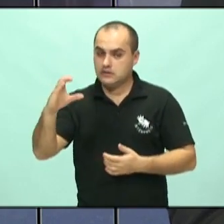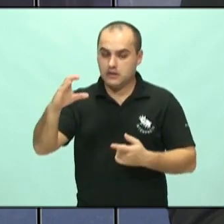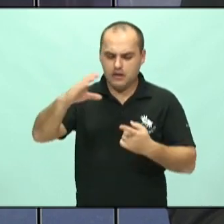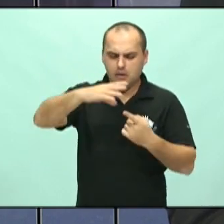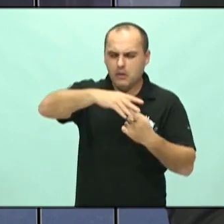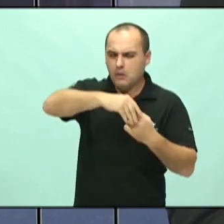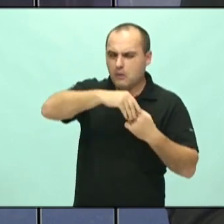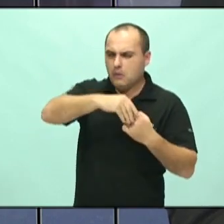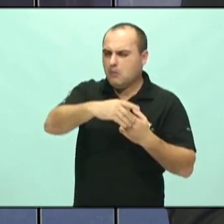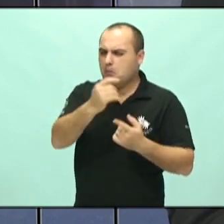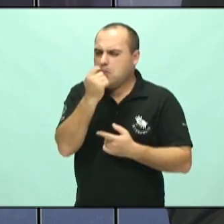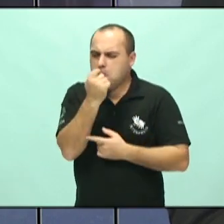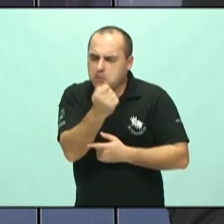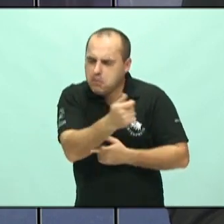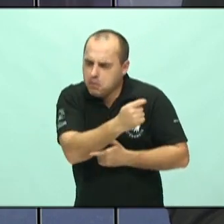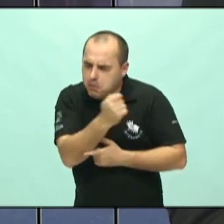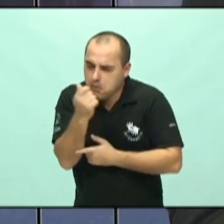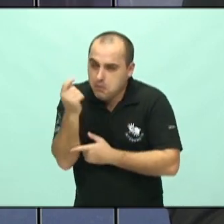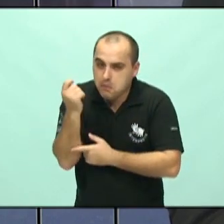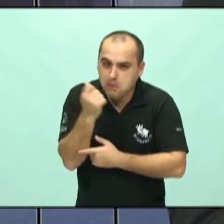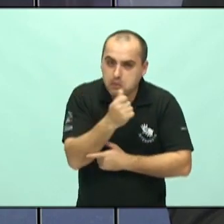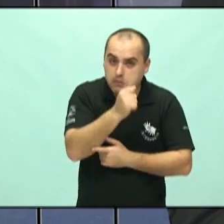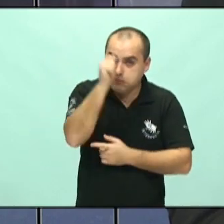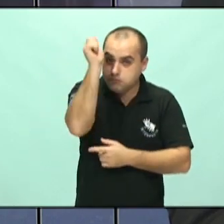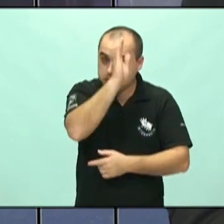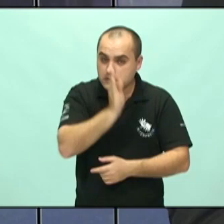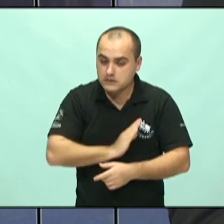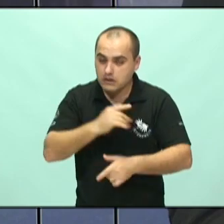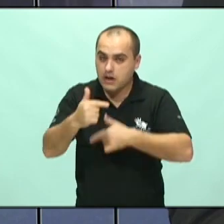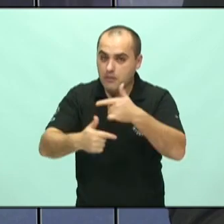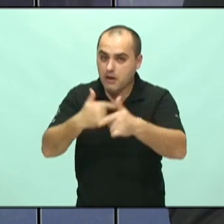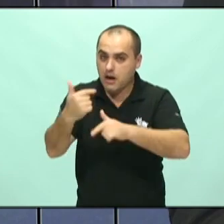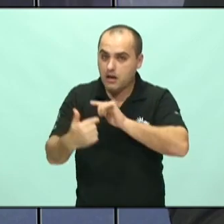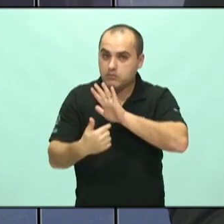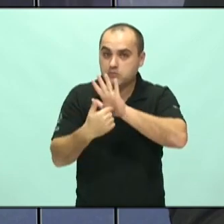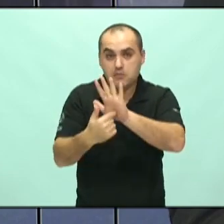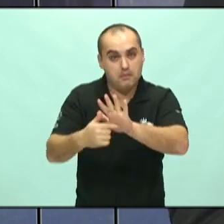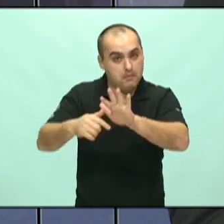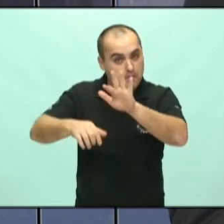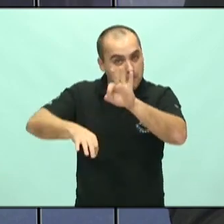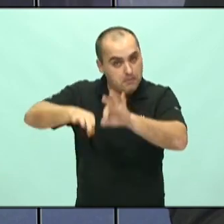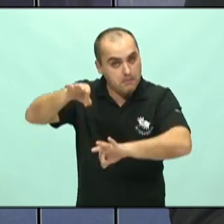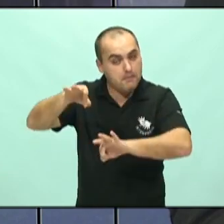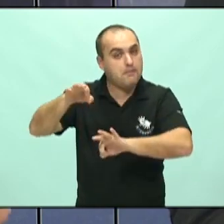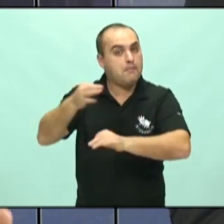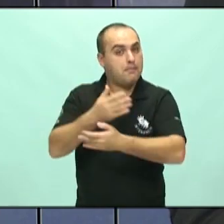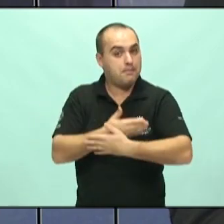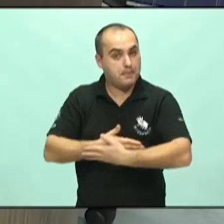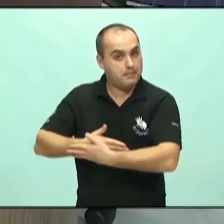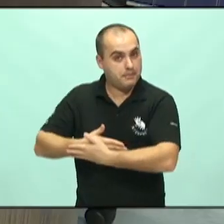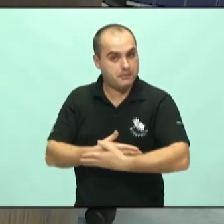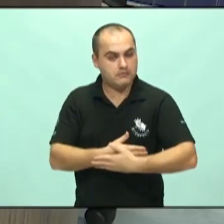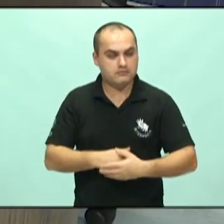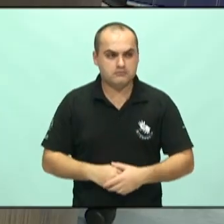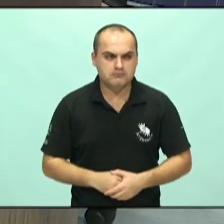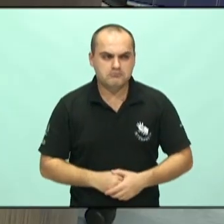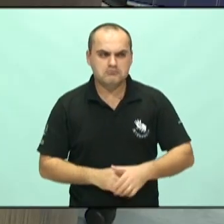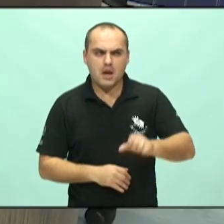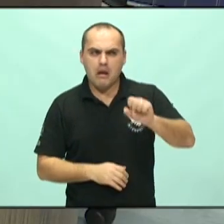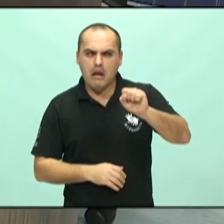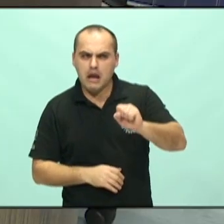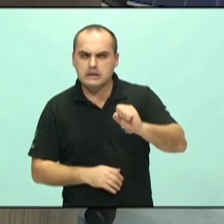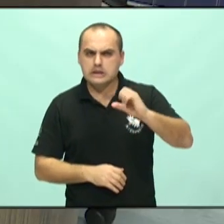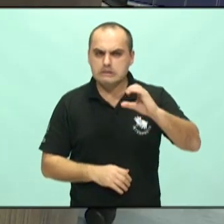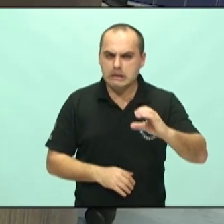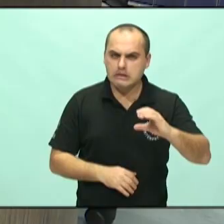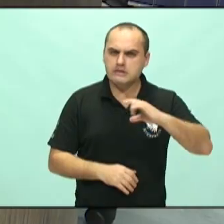pouquíssimos os grupos no país que trabalham com teatro para bebês. E em Santa Catarina, imagino que a gente tem conhecimento, né? 3